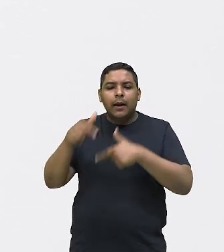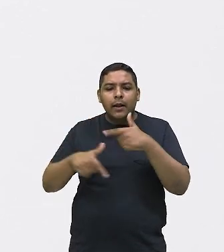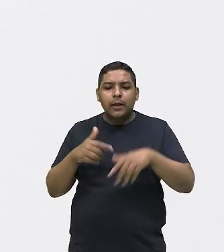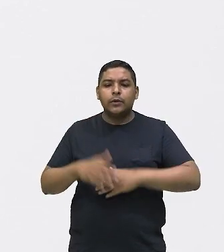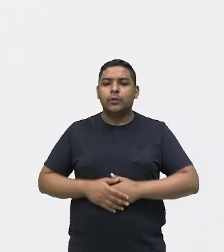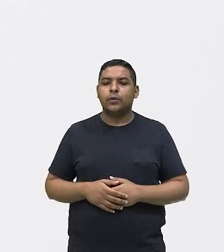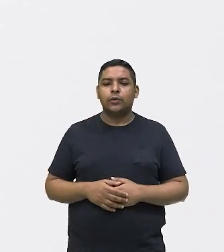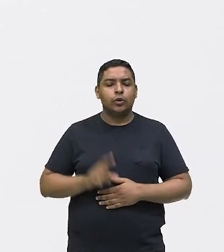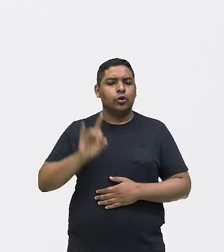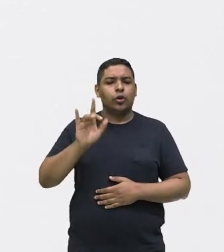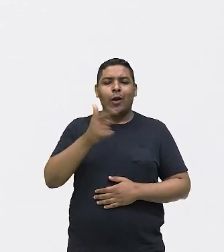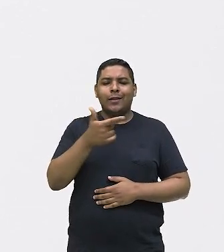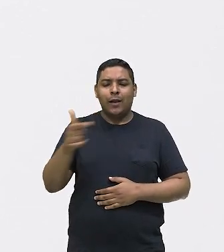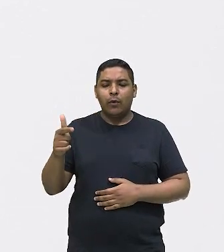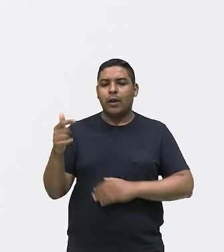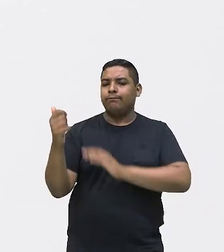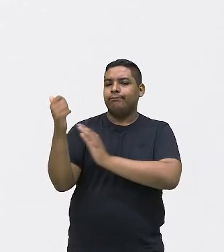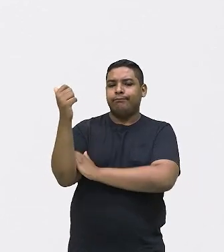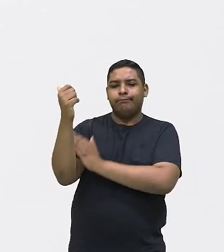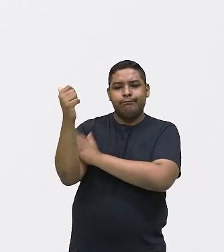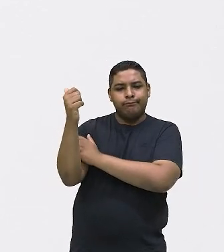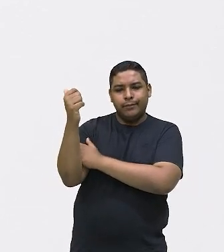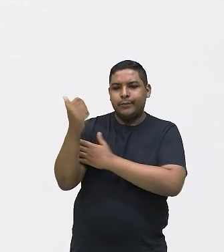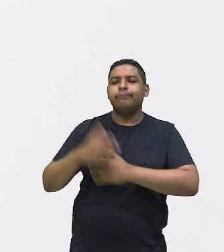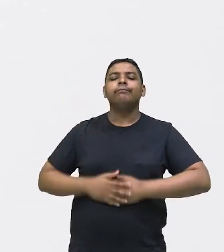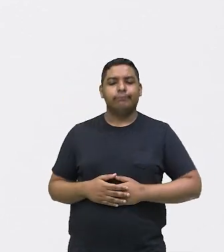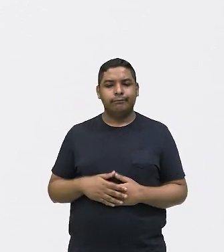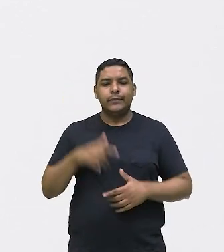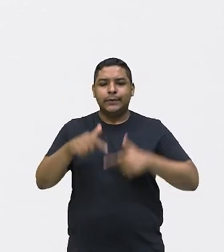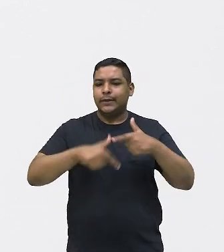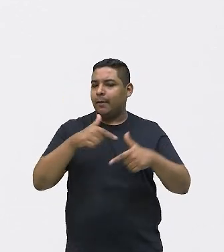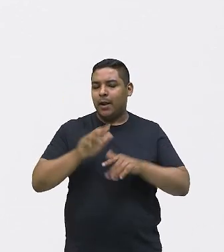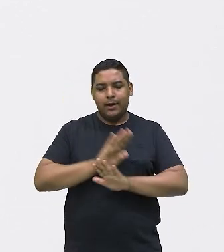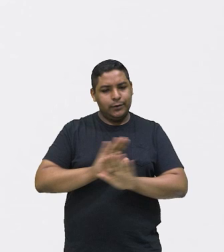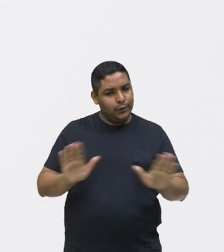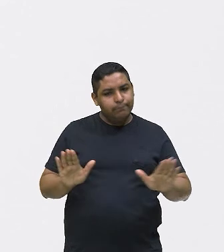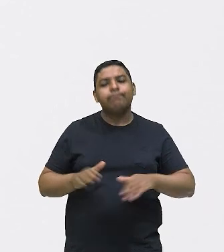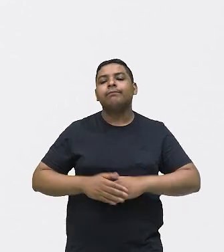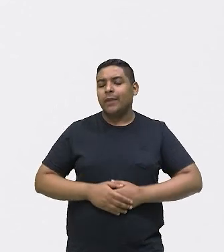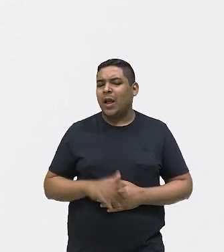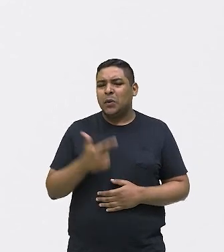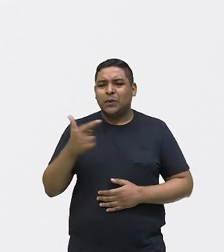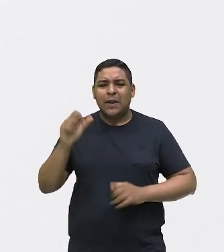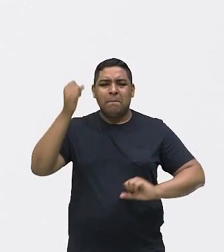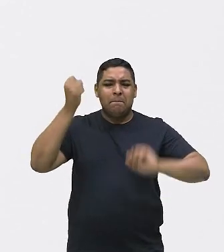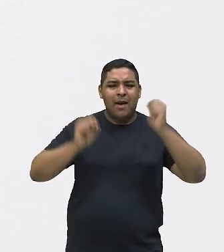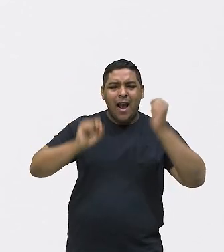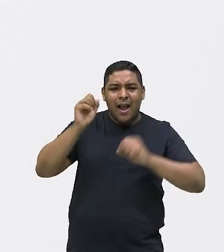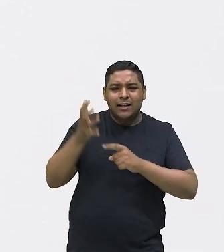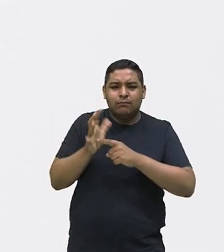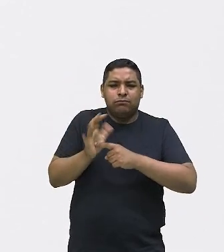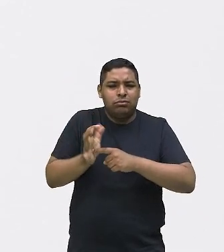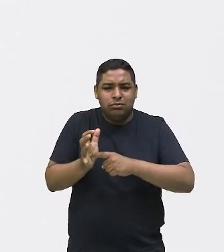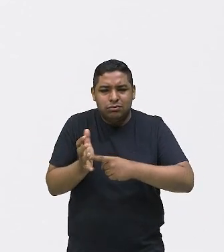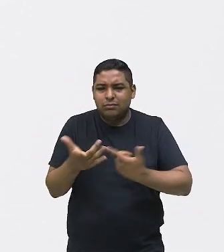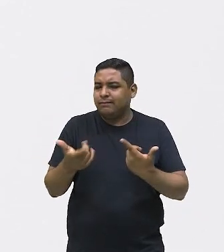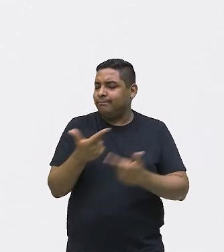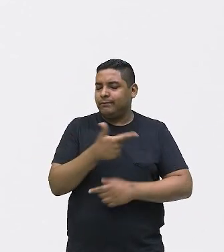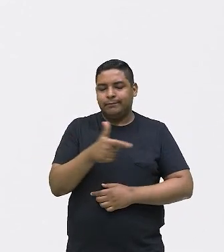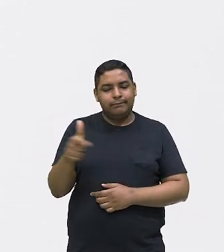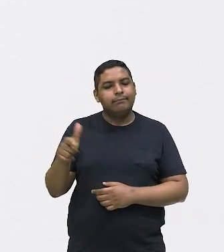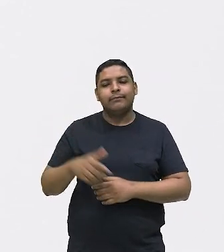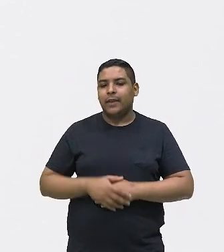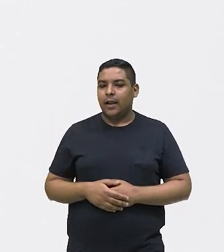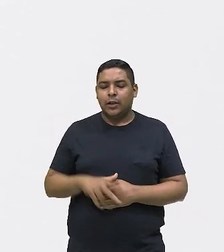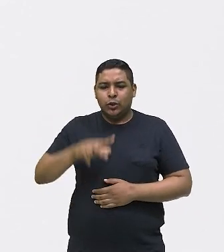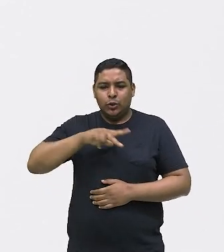possuem sua força de trabalho. Eles não possuem máquinas, eles não são donos de empresa, por